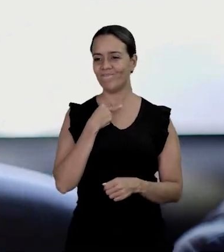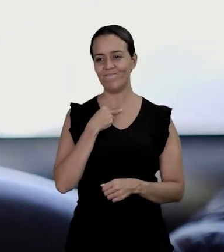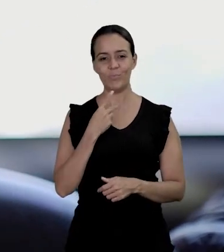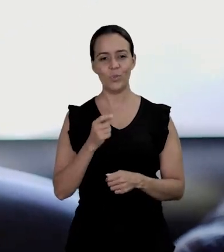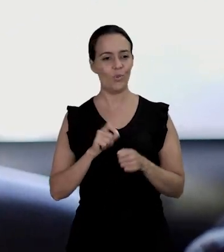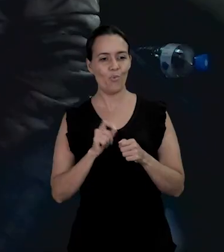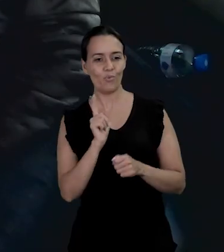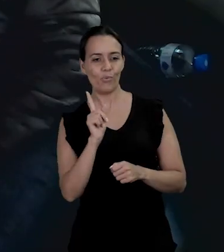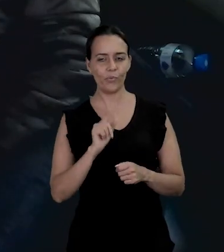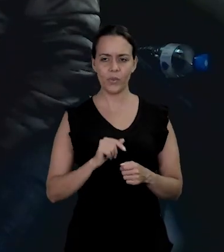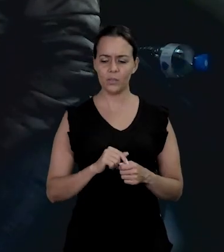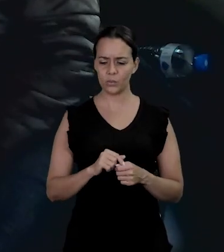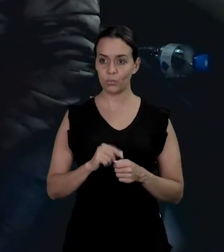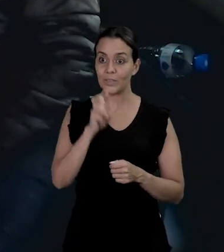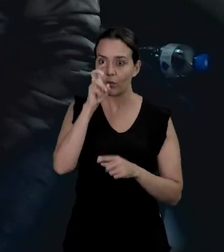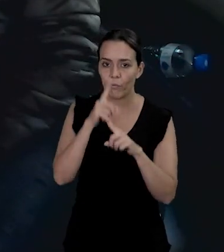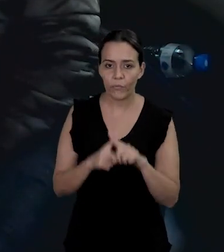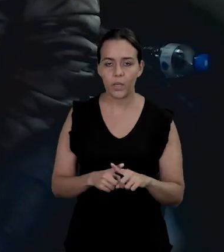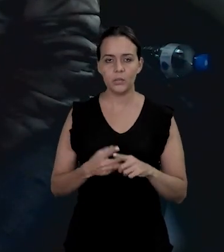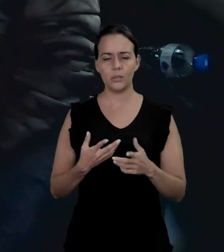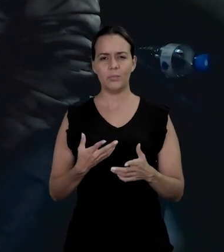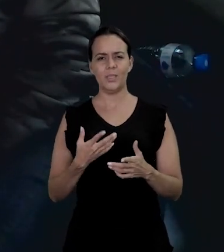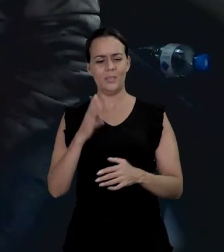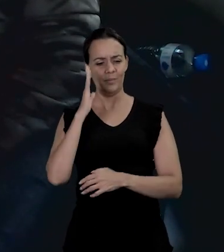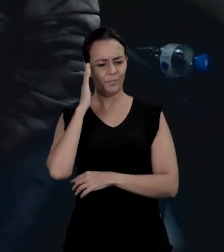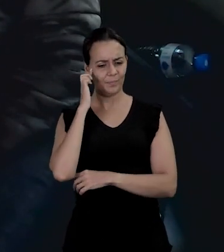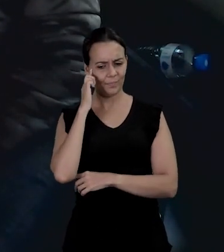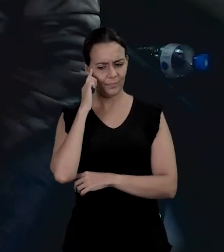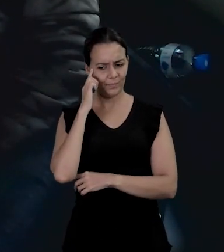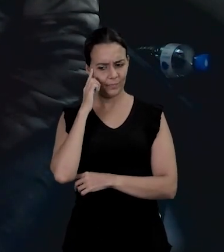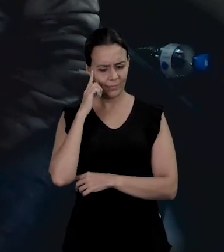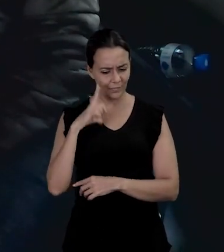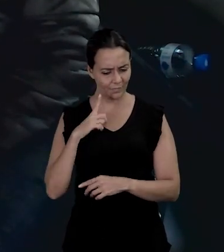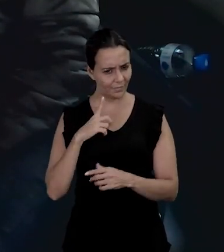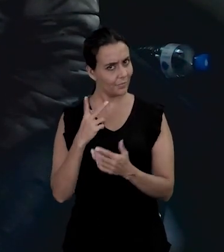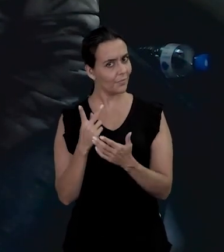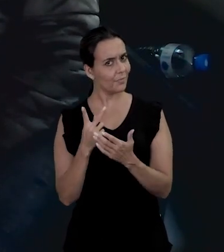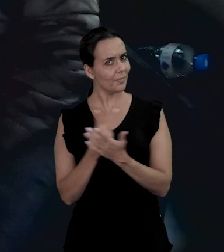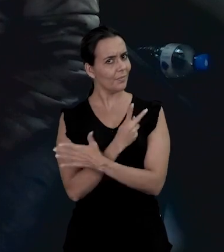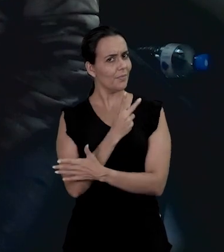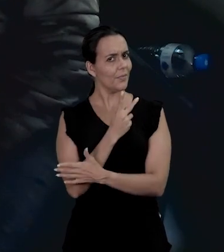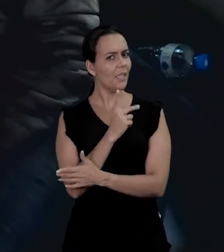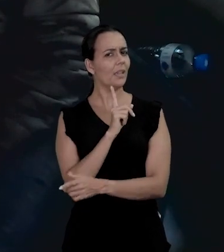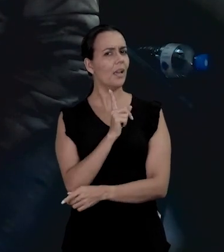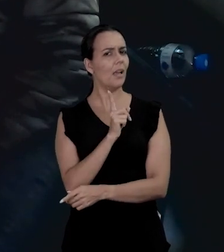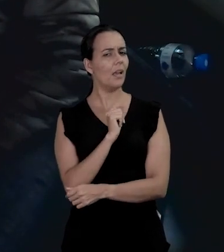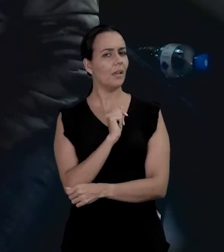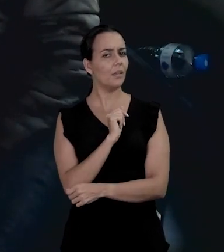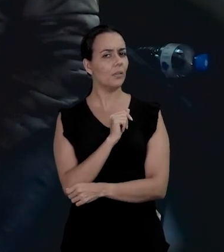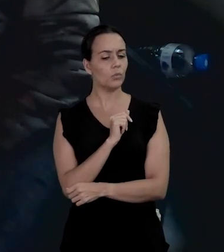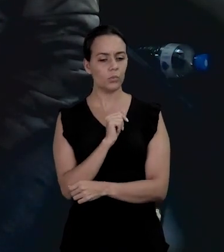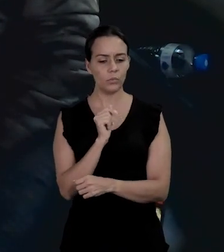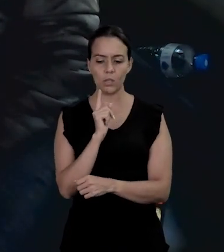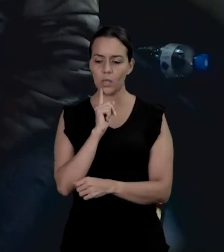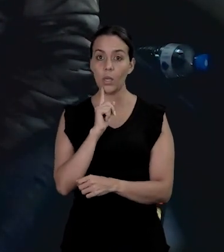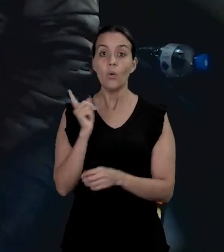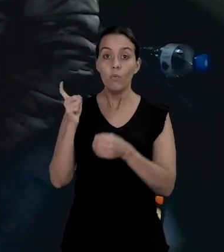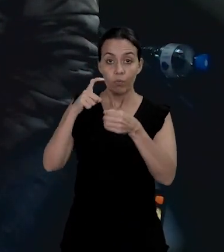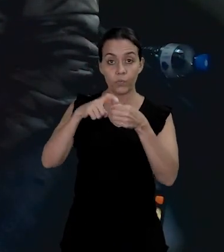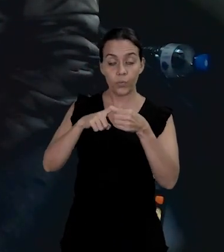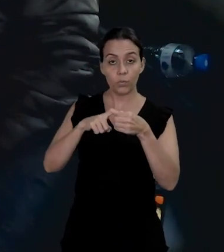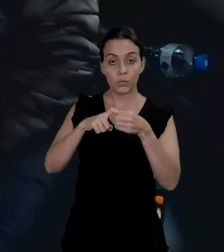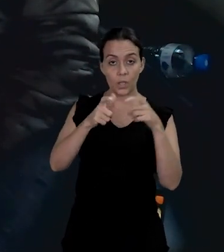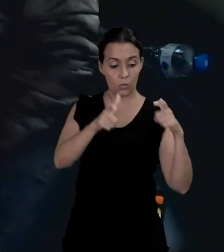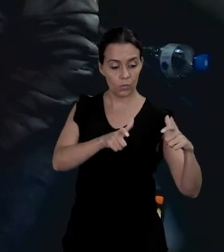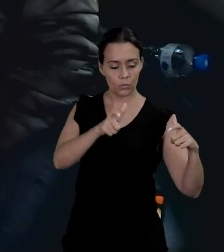coisa errada com esse desenvolvimento. Eu voltei em um lugar e eu decidi perguntar o porquê. Porque até então não tinha perguntado porquê, eu só tinha aceitado porque eu falei,